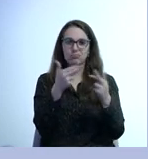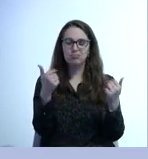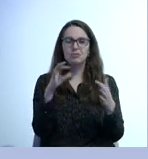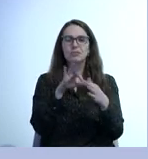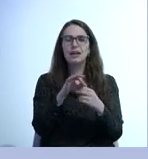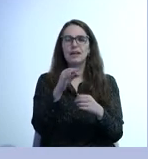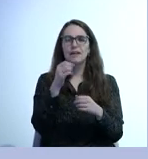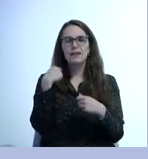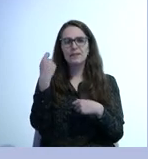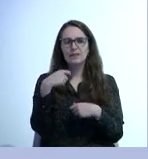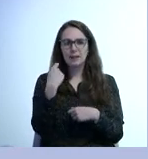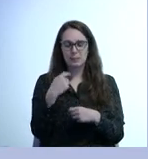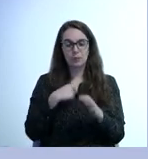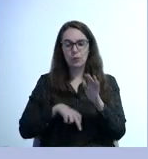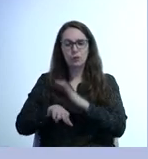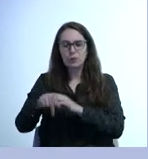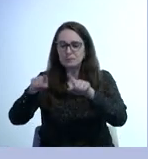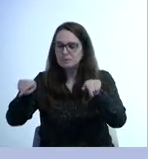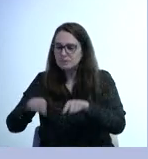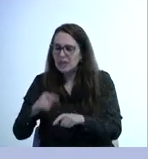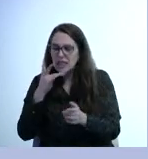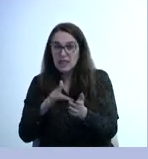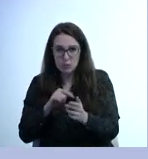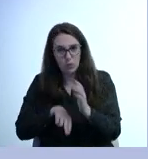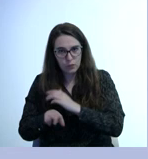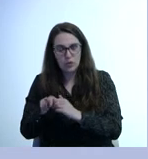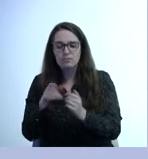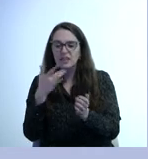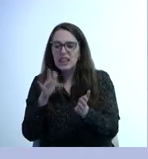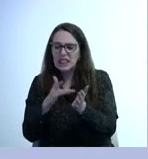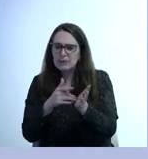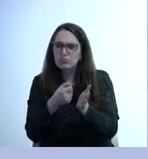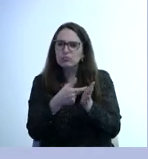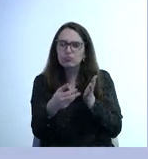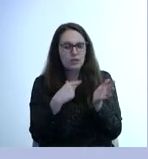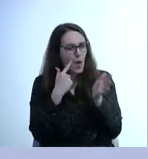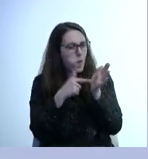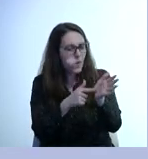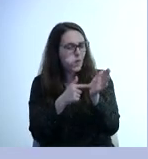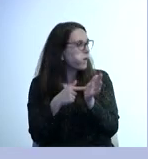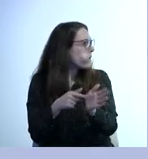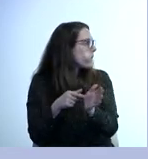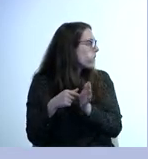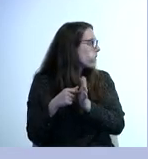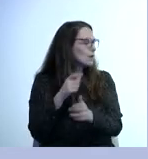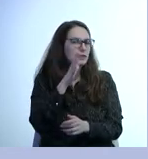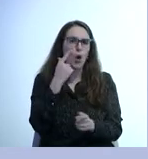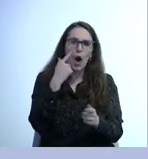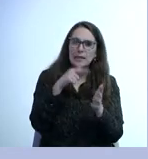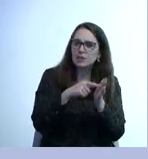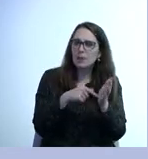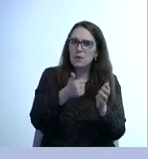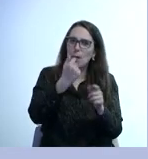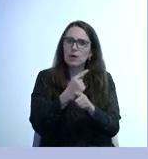cor-de-rosa. E fui lá ao ateliê, com uma série de livros, ao teu ateliê, mostrar. E quando estava a fazer a defesa do